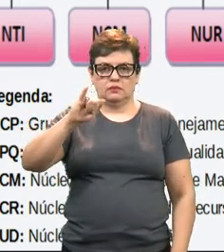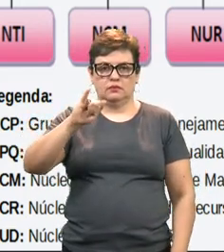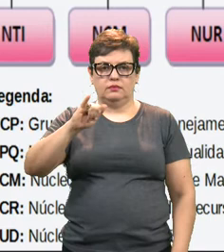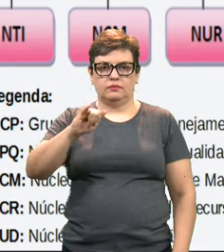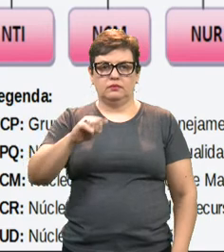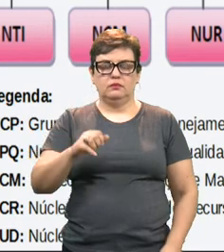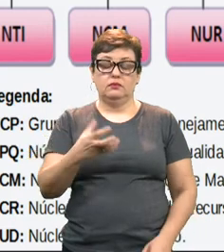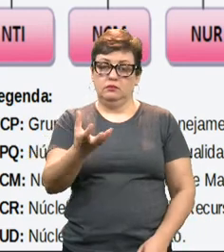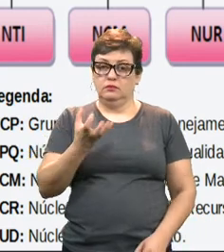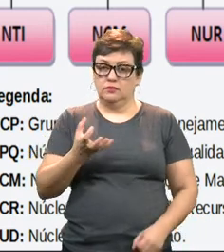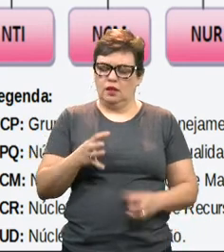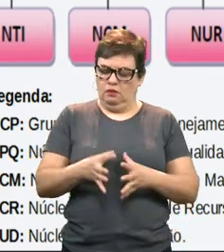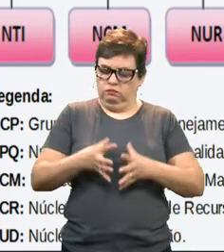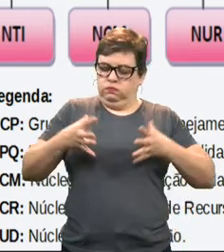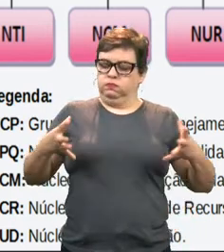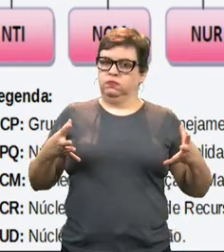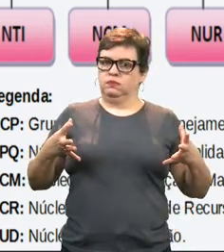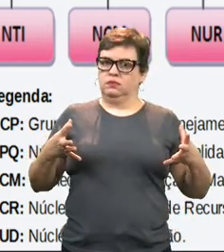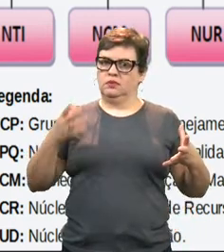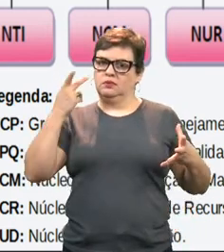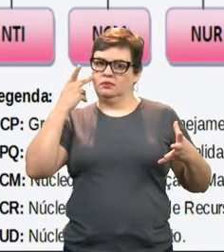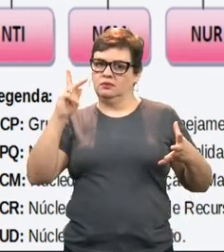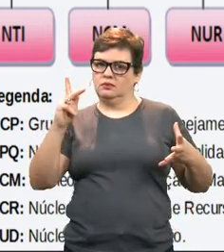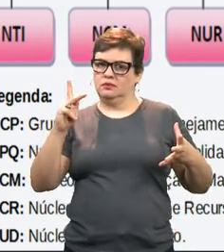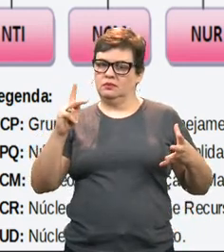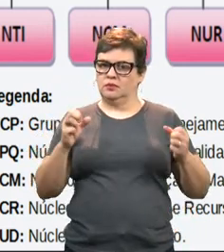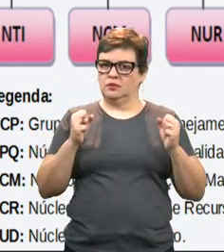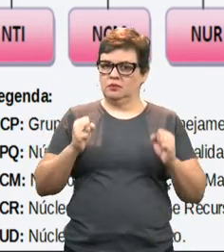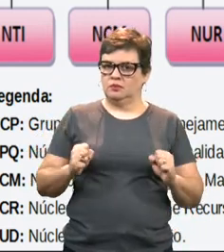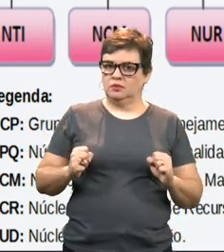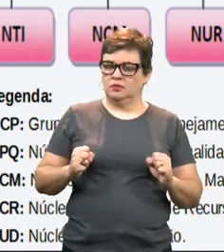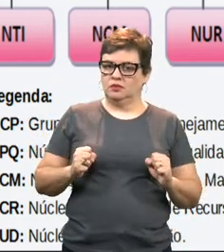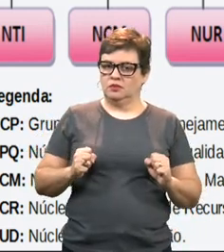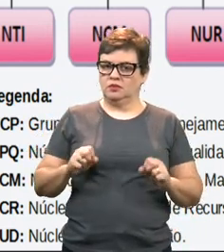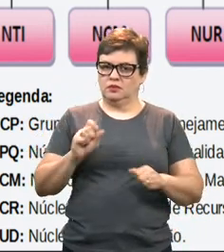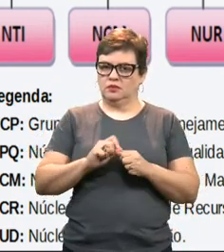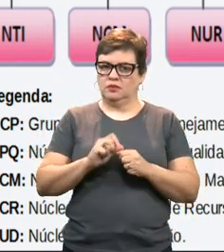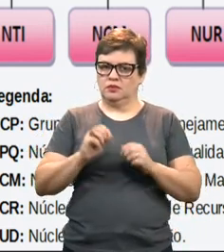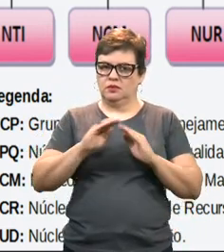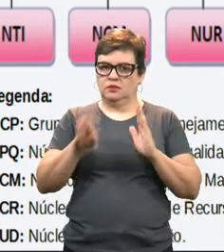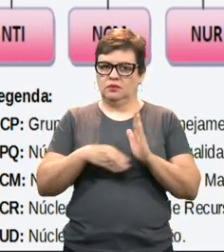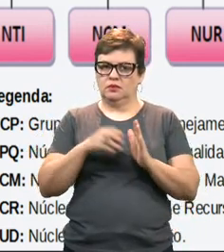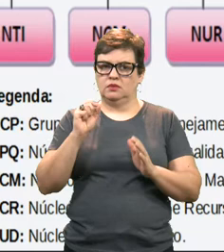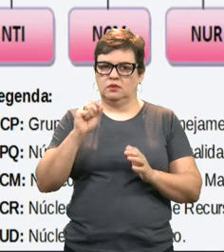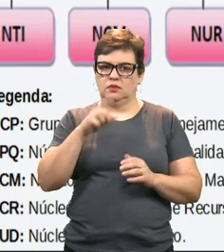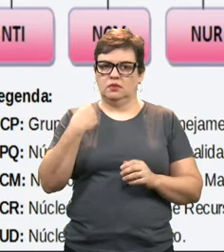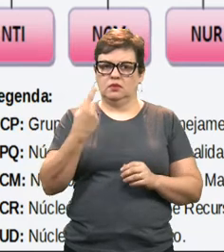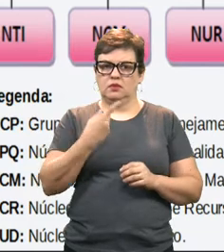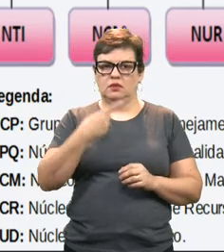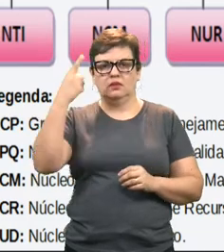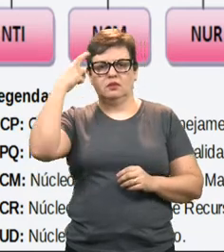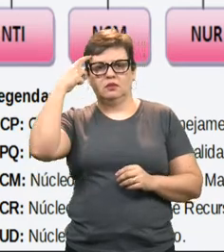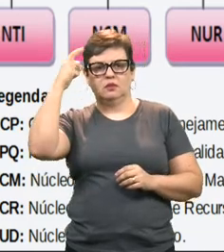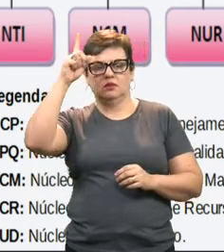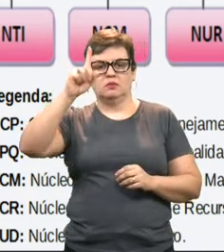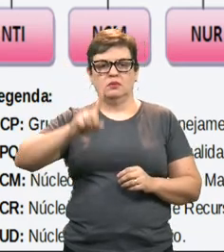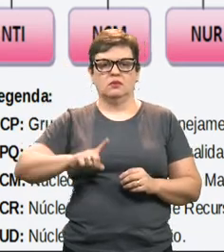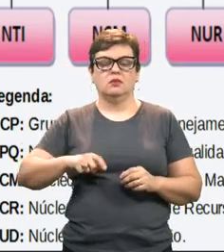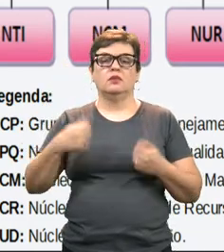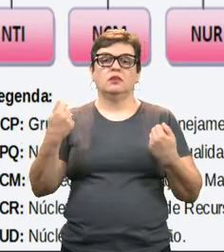bem robusta para contemplar tudo o que a gente acha que é necessário nessa